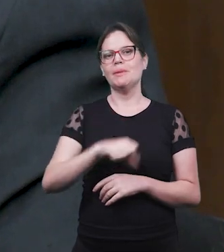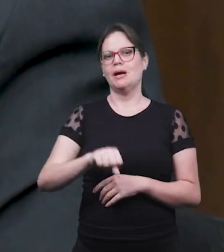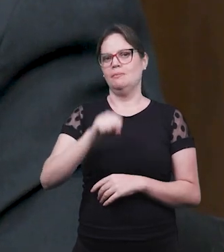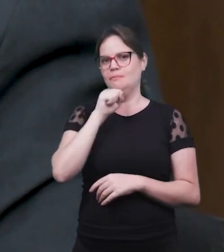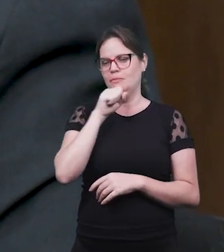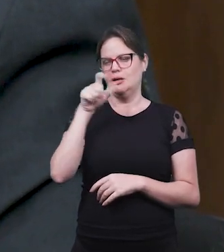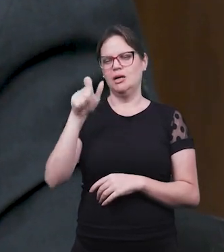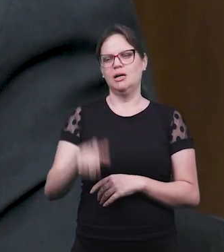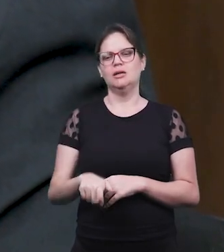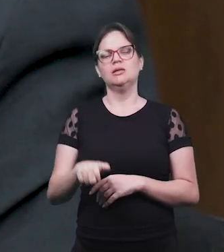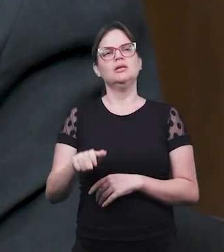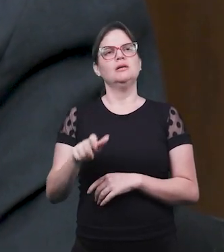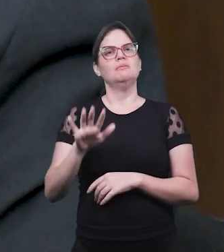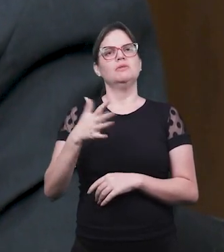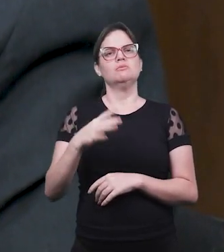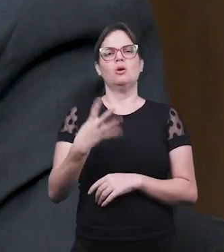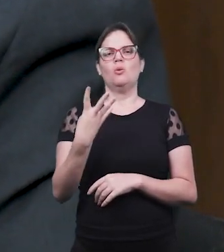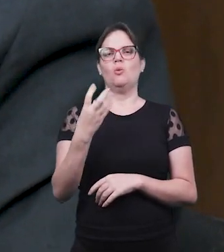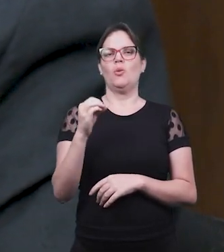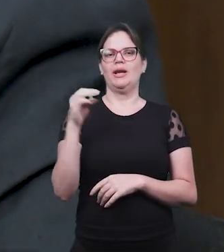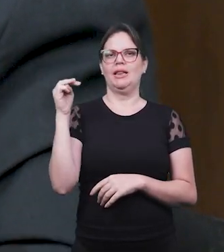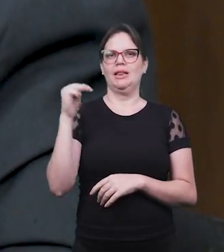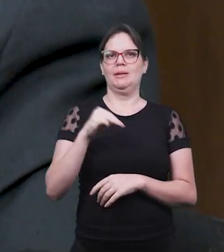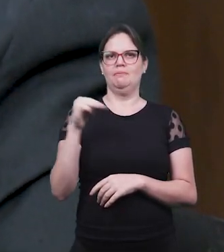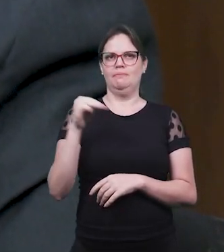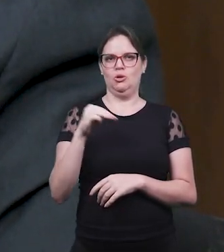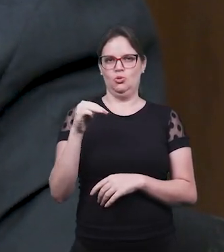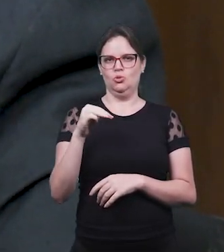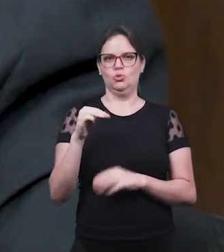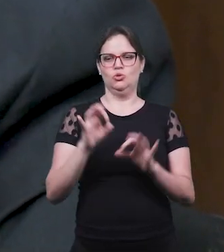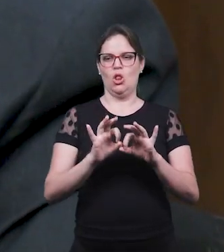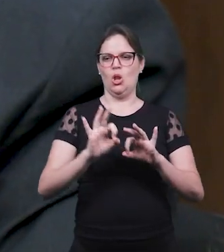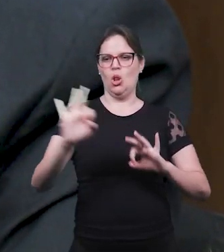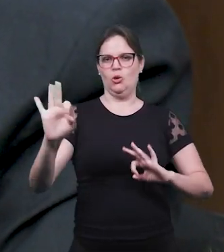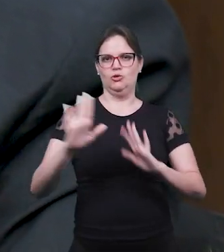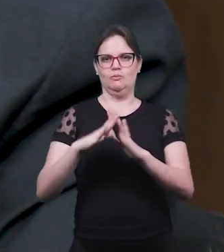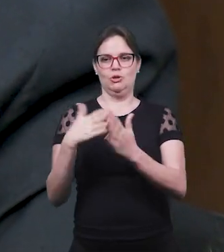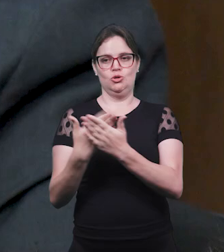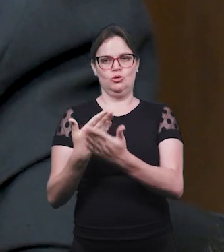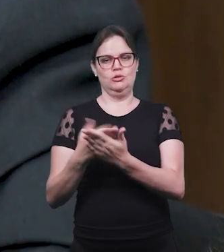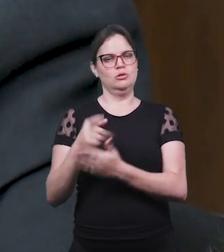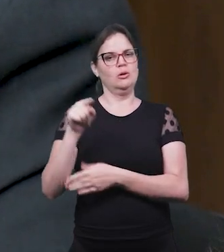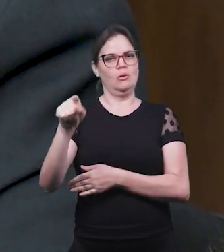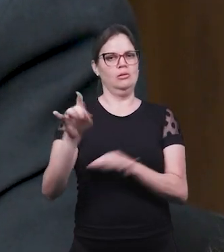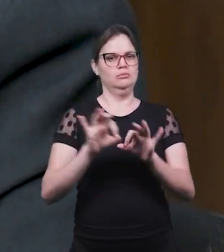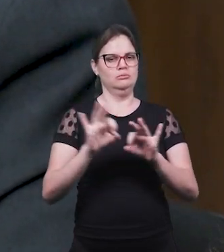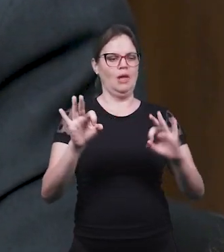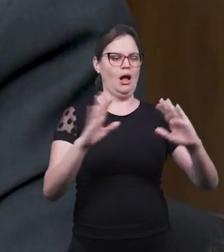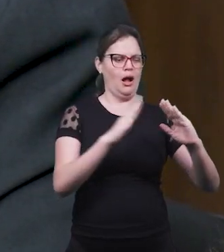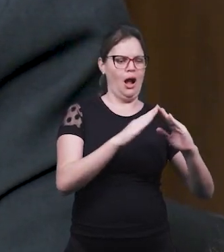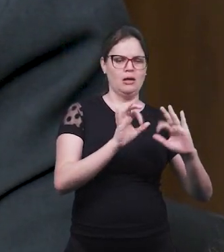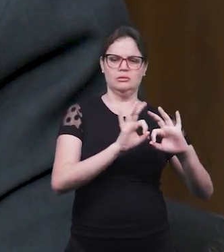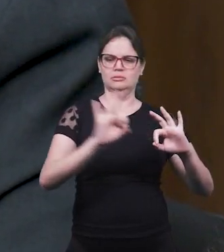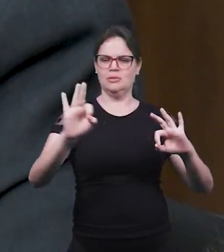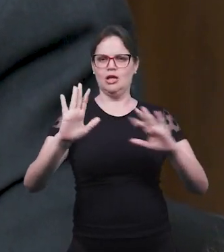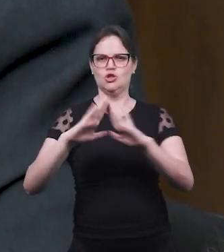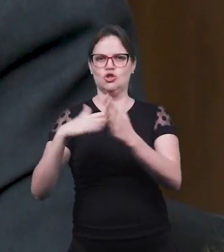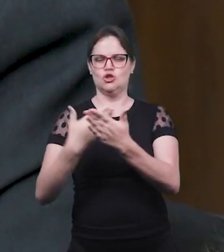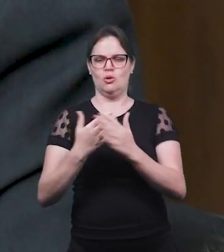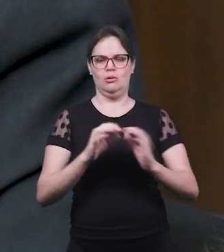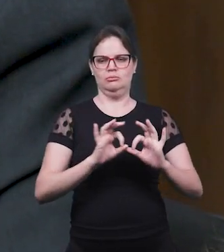morávamos aproximadamente 40 minutos de carro de casa para a nossa escola, que era uma escola evangélica, né, em Recife.